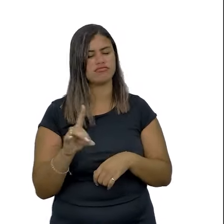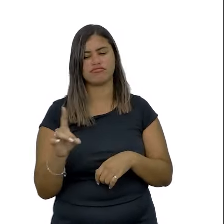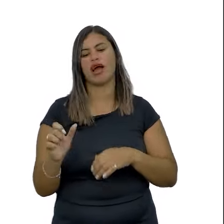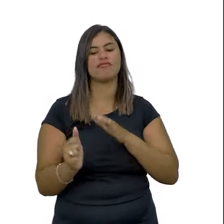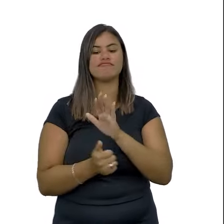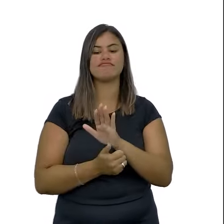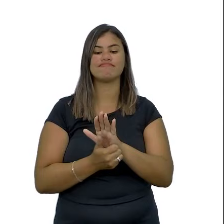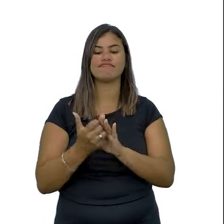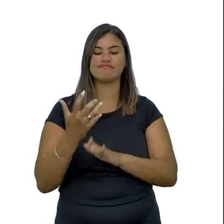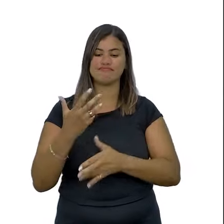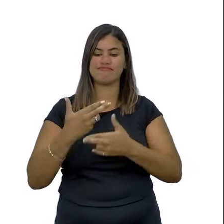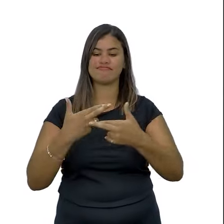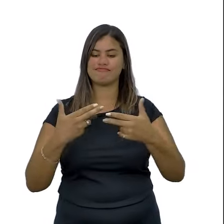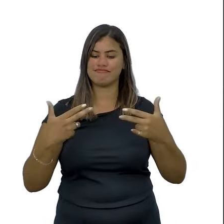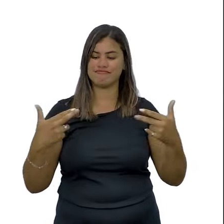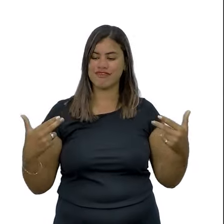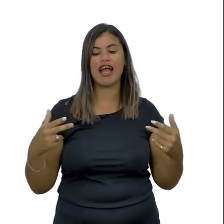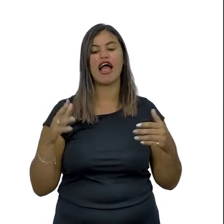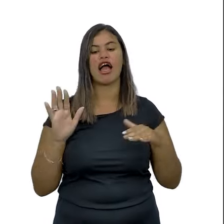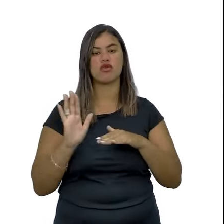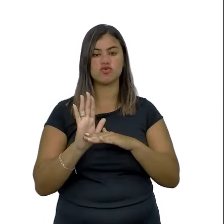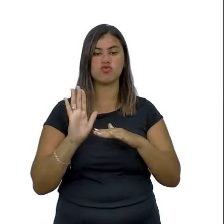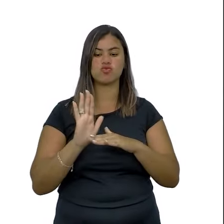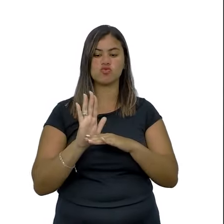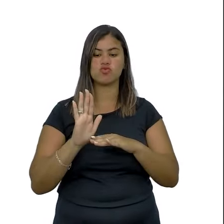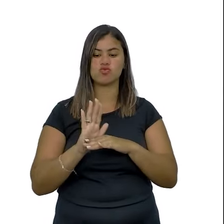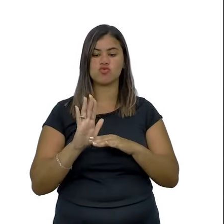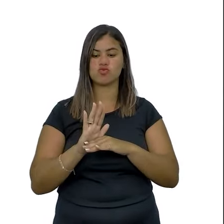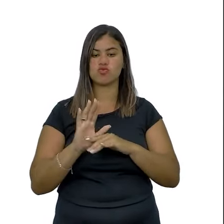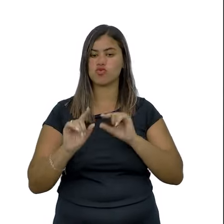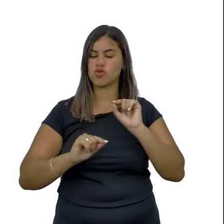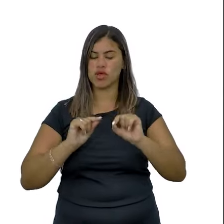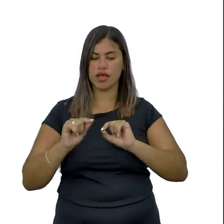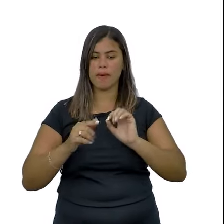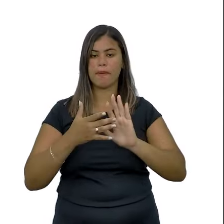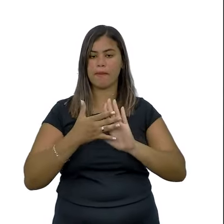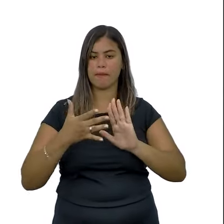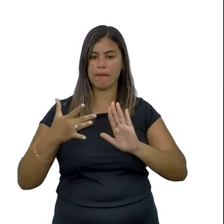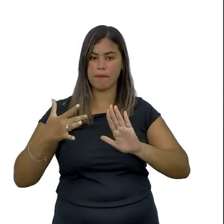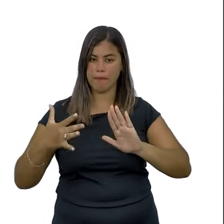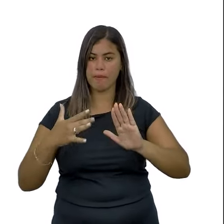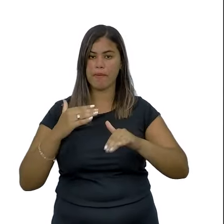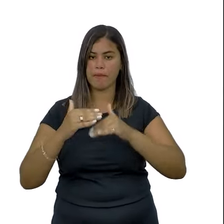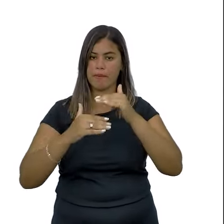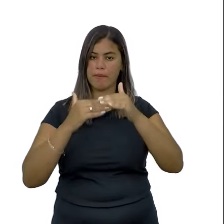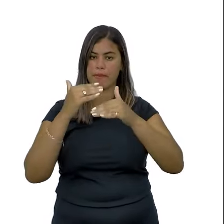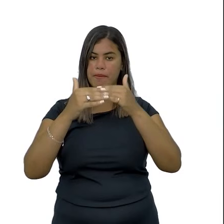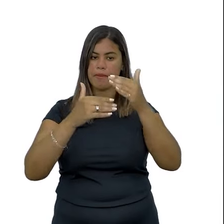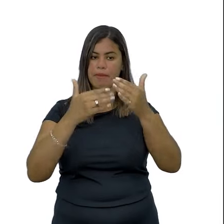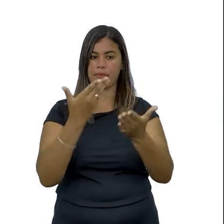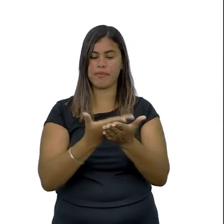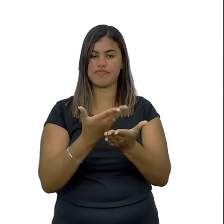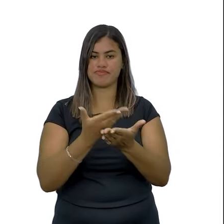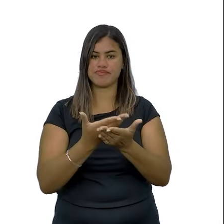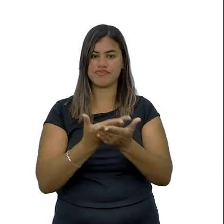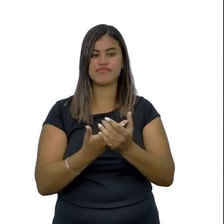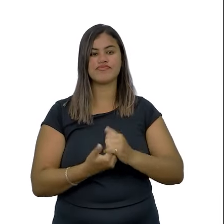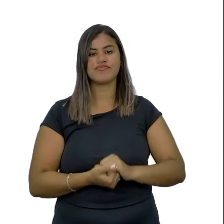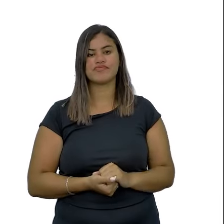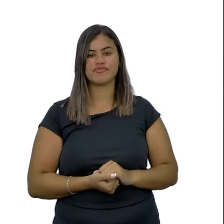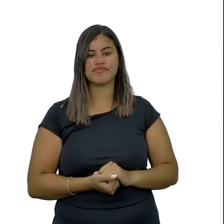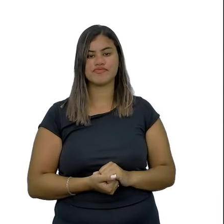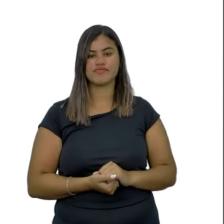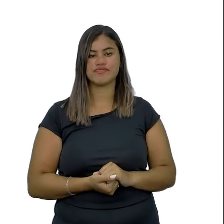trouxemos vários aspectos que podem contribuir com esse momento de desdobramento e continuidade dos estudos.